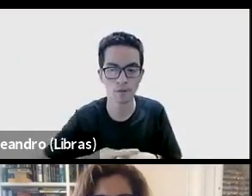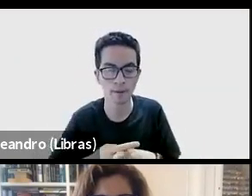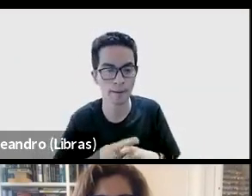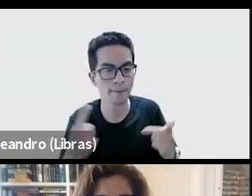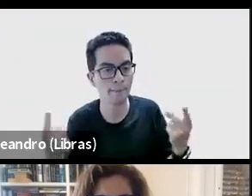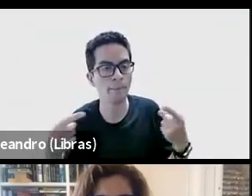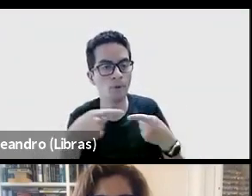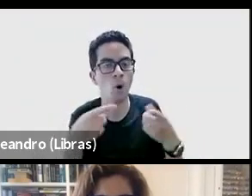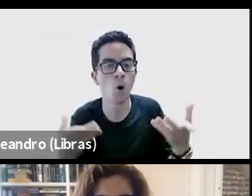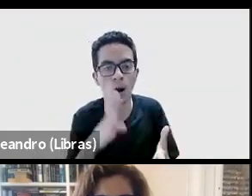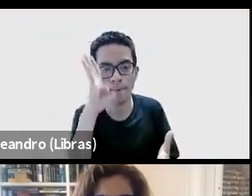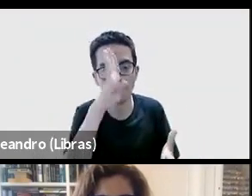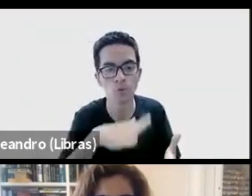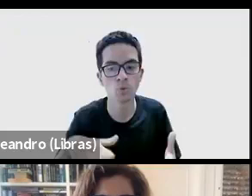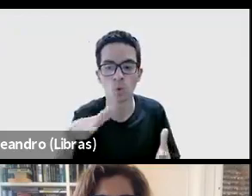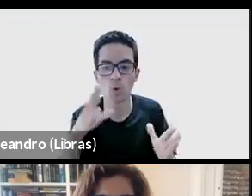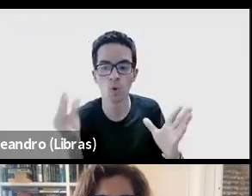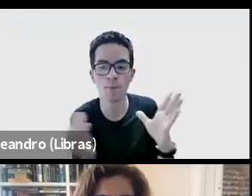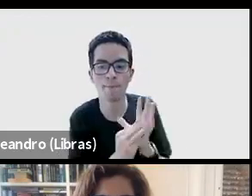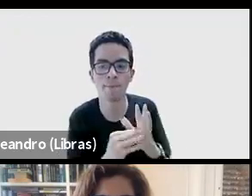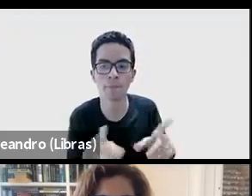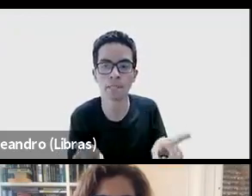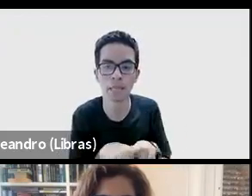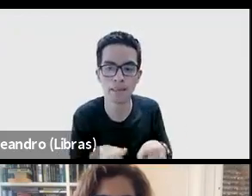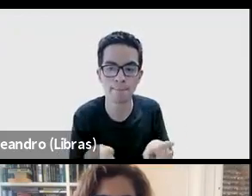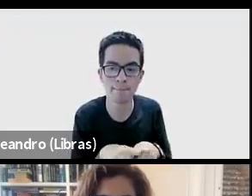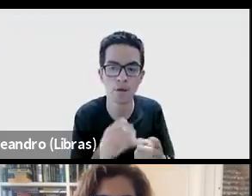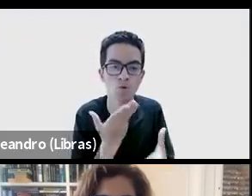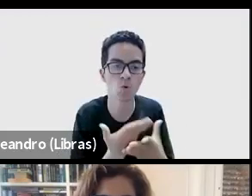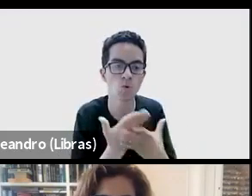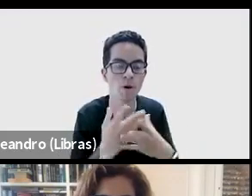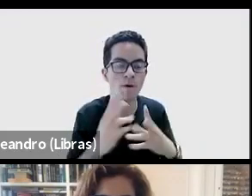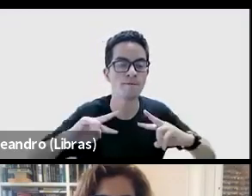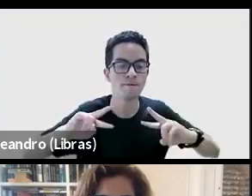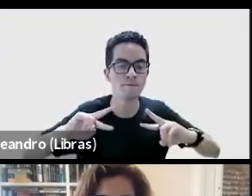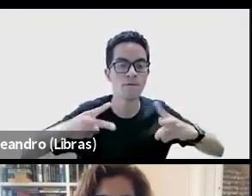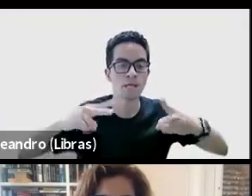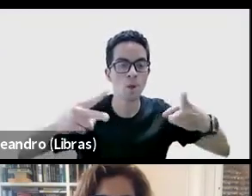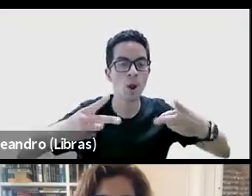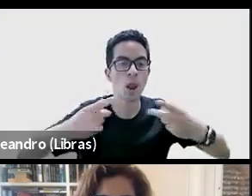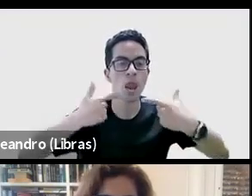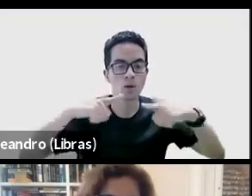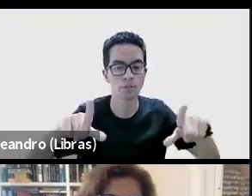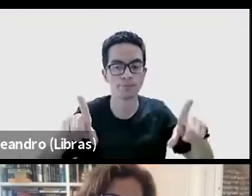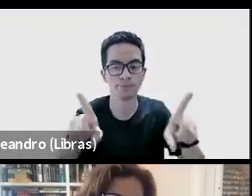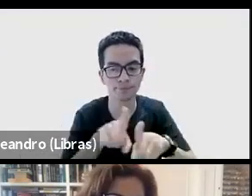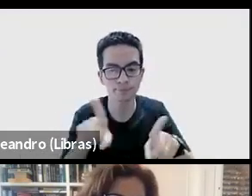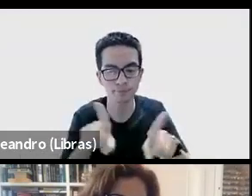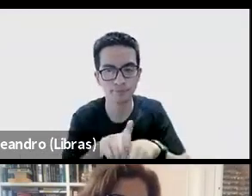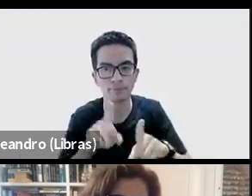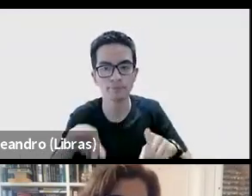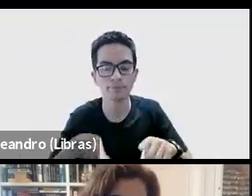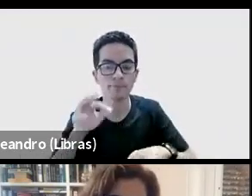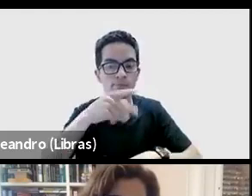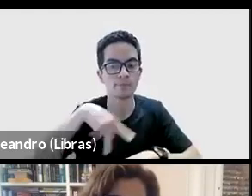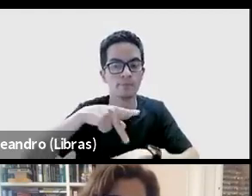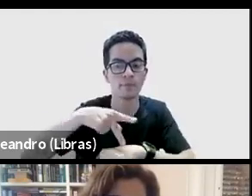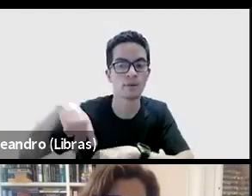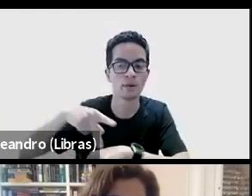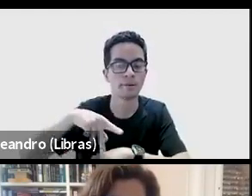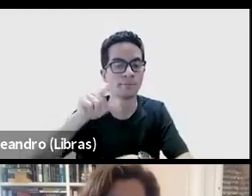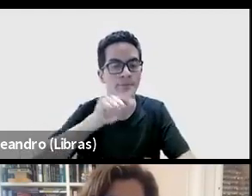gente associa muito a sociolinguística aos estudos de variação linguística, enquanto que internacionalmente, né,